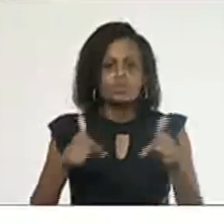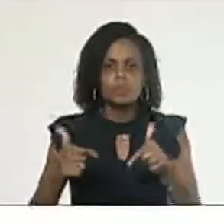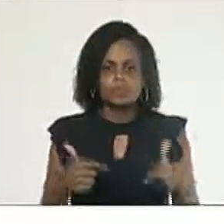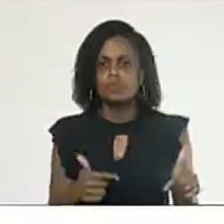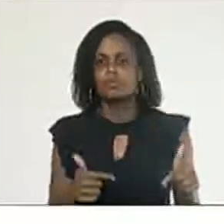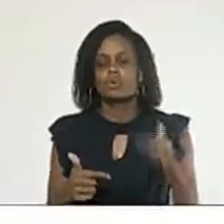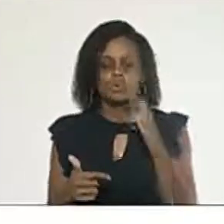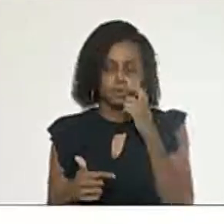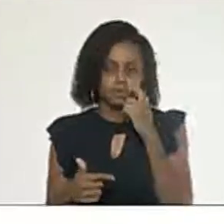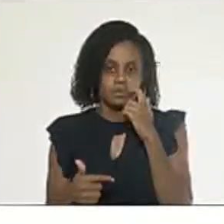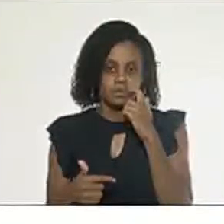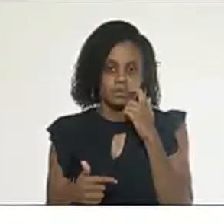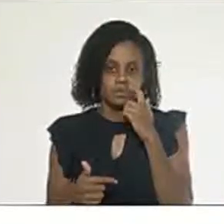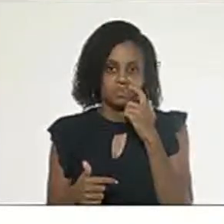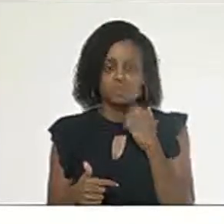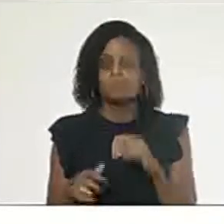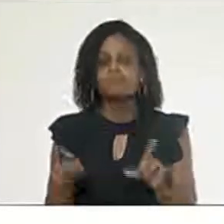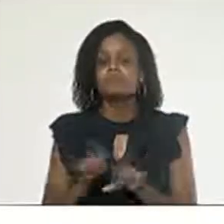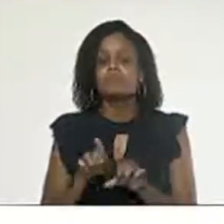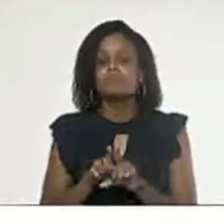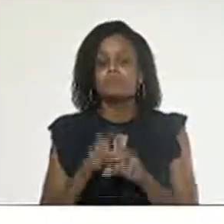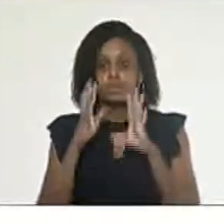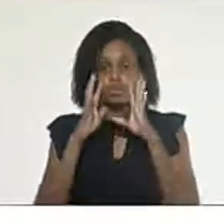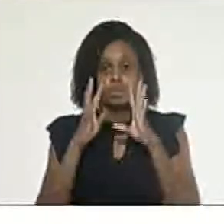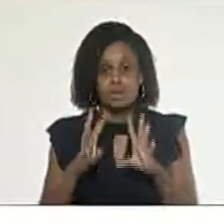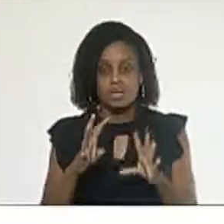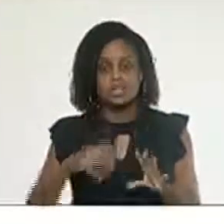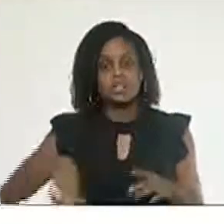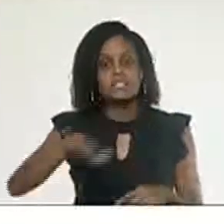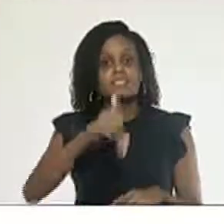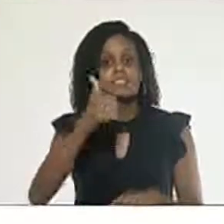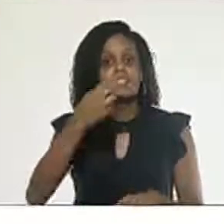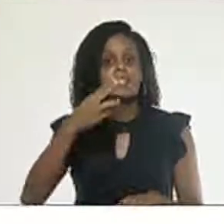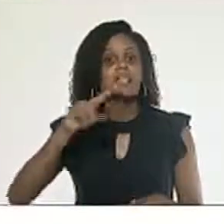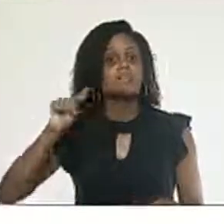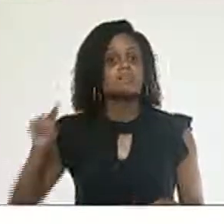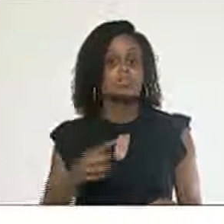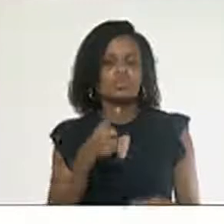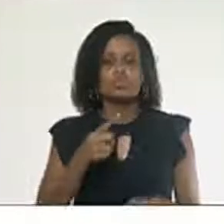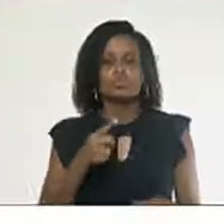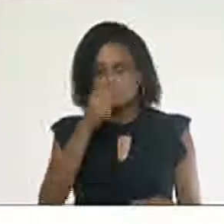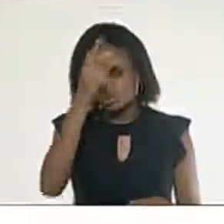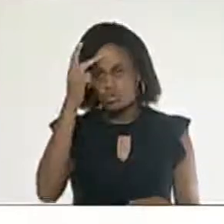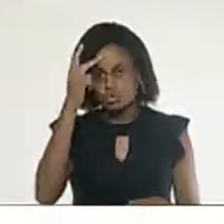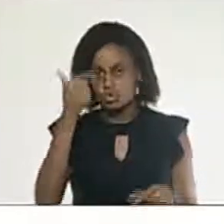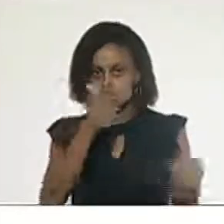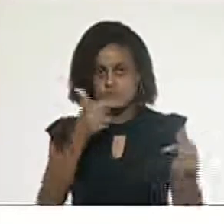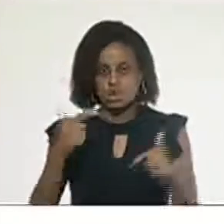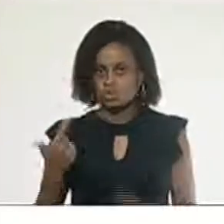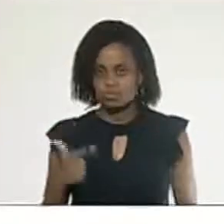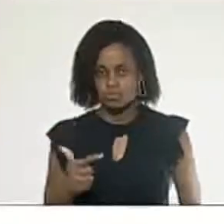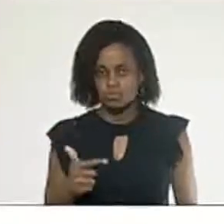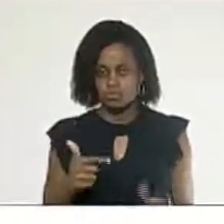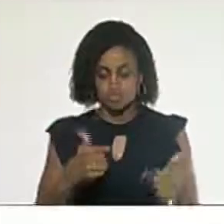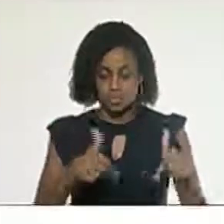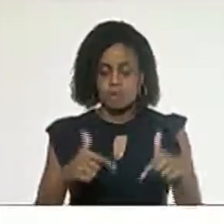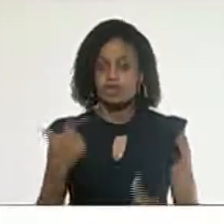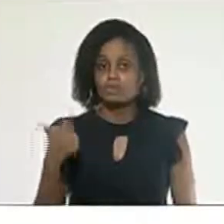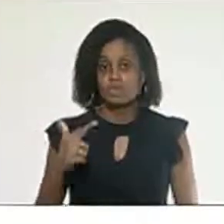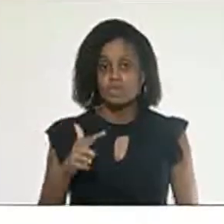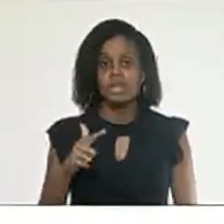de trabalhadoras, e olhar que desses 13 milhões de desempregados, 51%